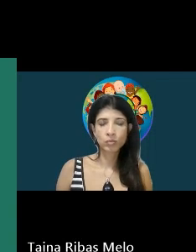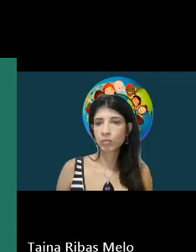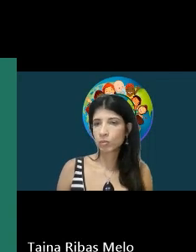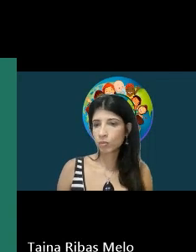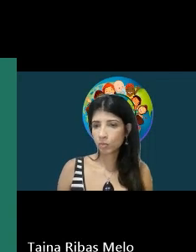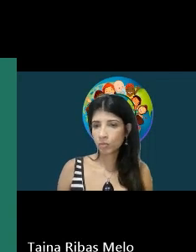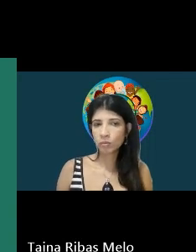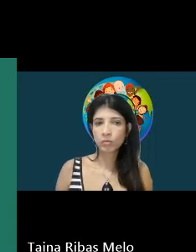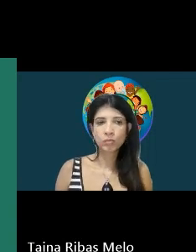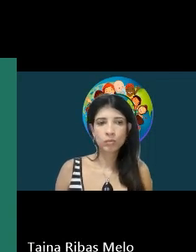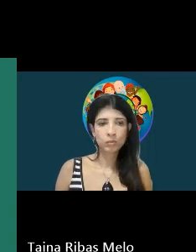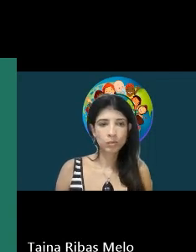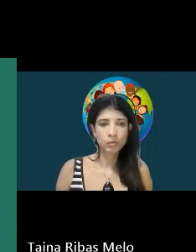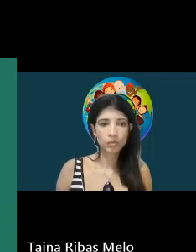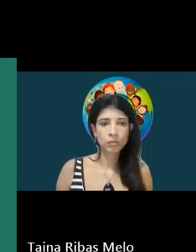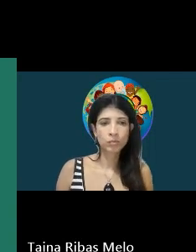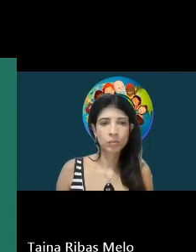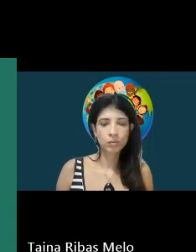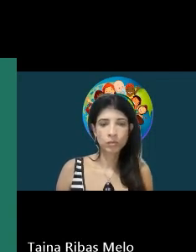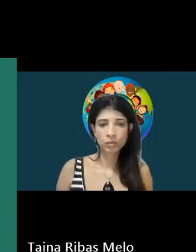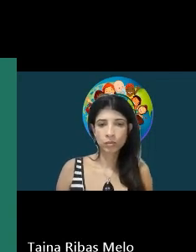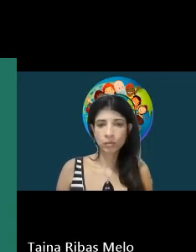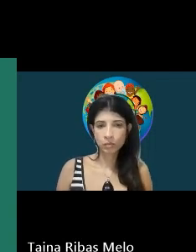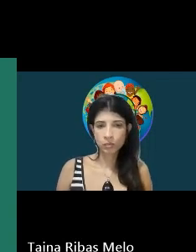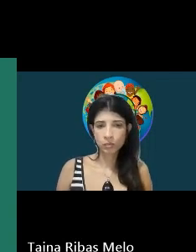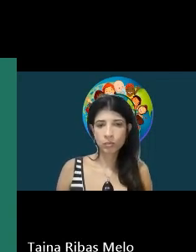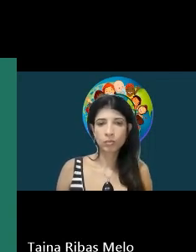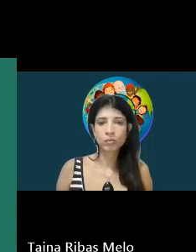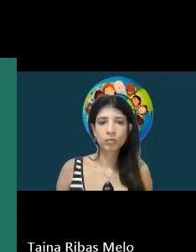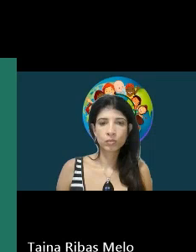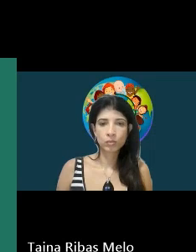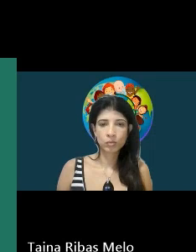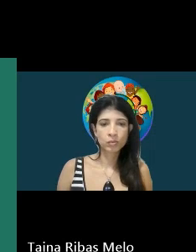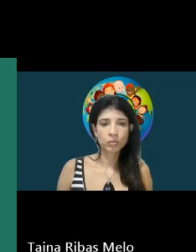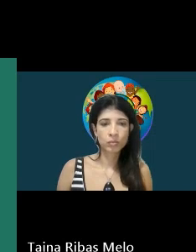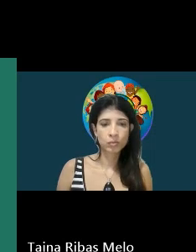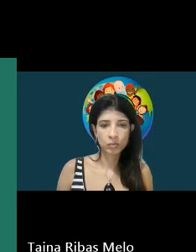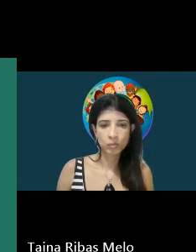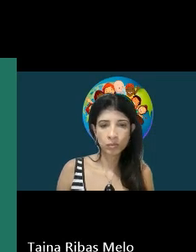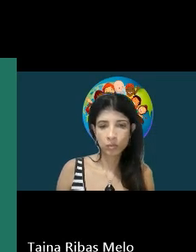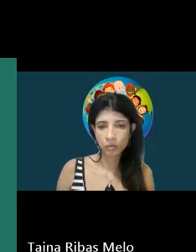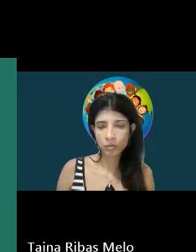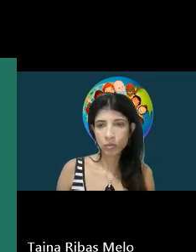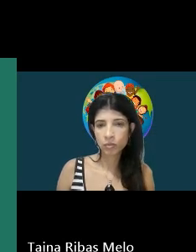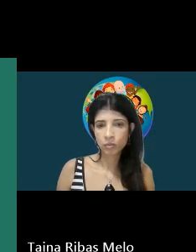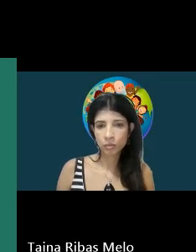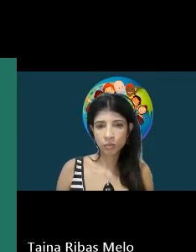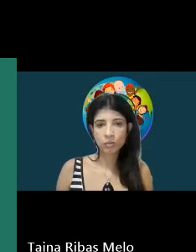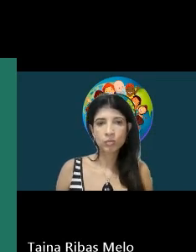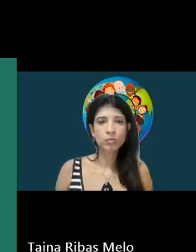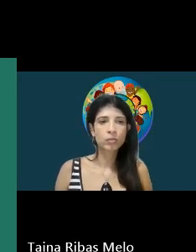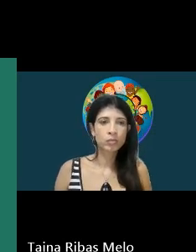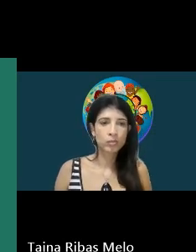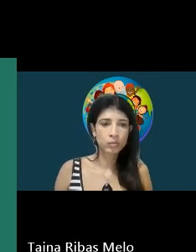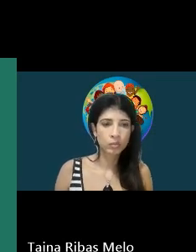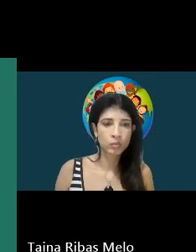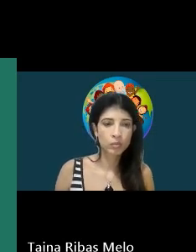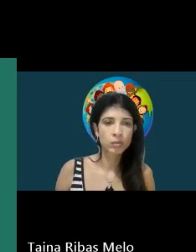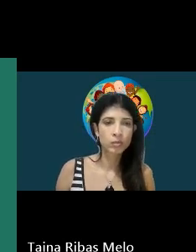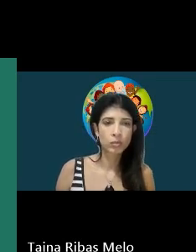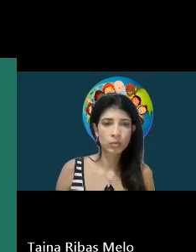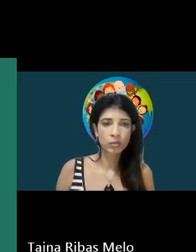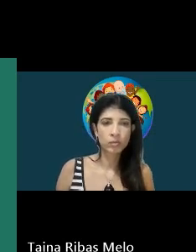tinha o bebê? Com que frequência você adora ninar seu bebê? Com que frequência você sente que ele parece não ser seu? Com que frequência